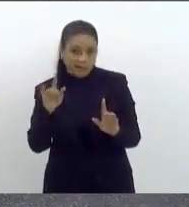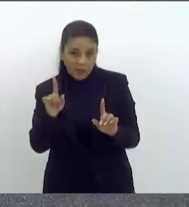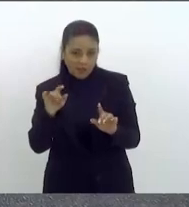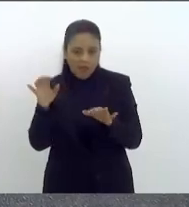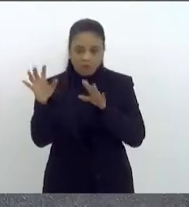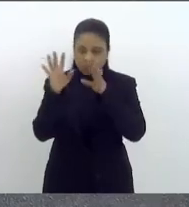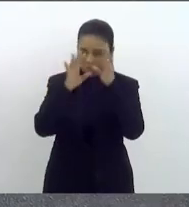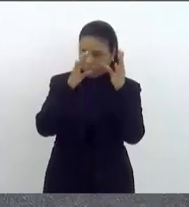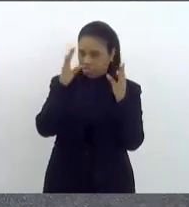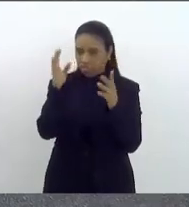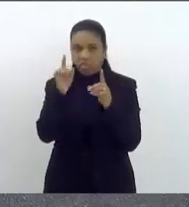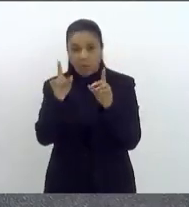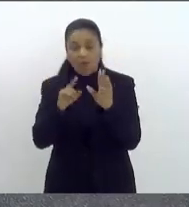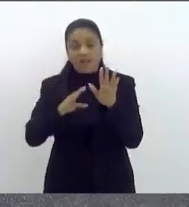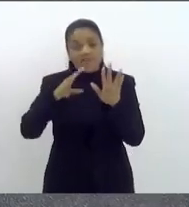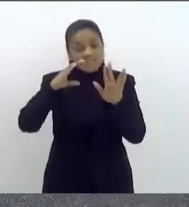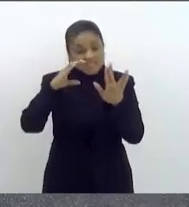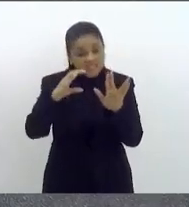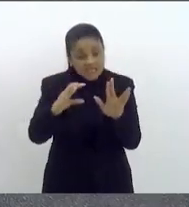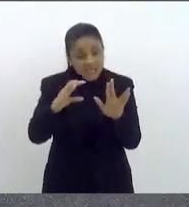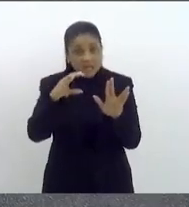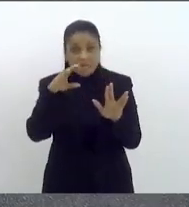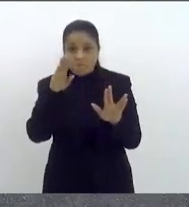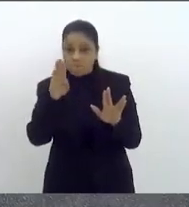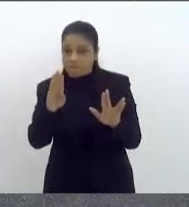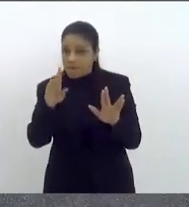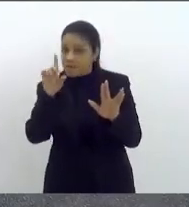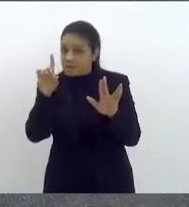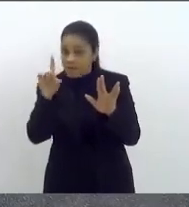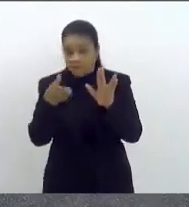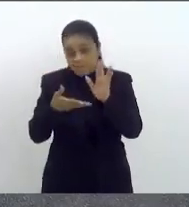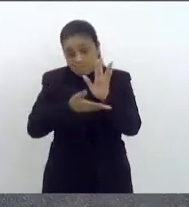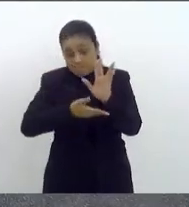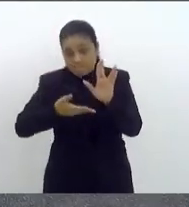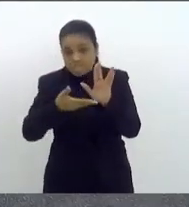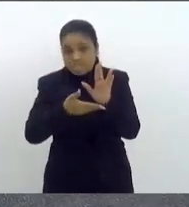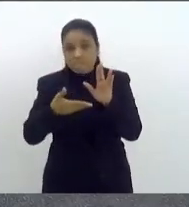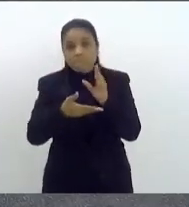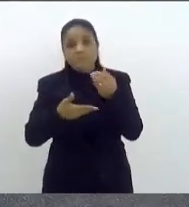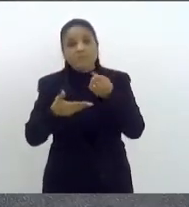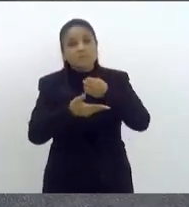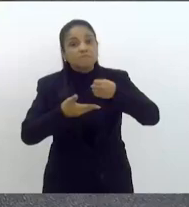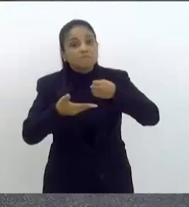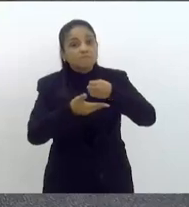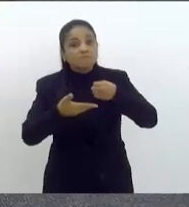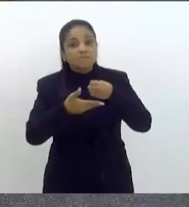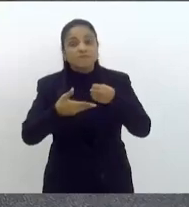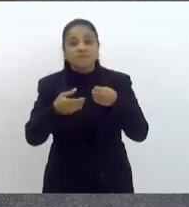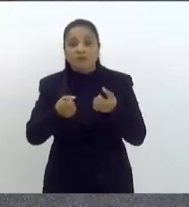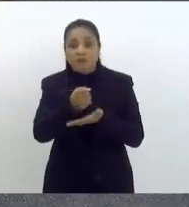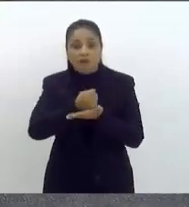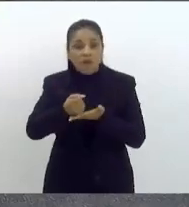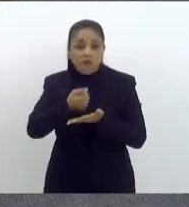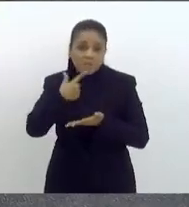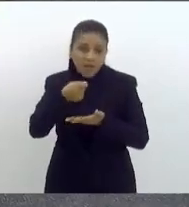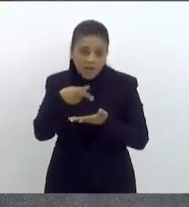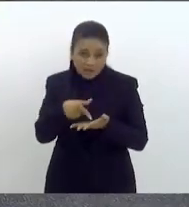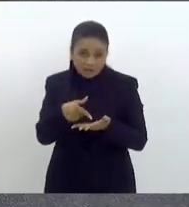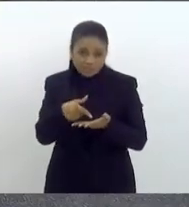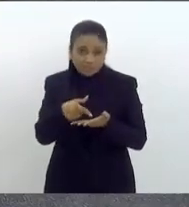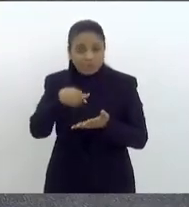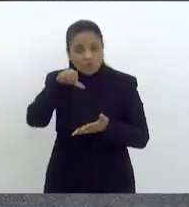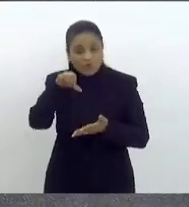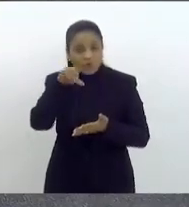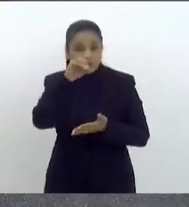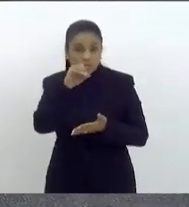cbd que é o princípio de vários remédios e qualquer um de nós pode na farmácia e comprar só que 90% deles são